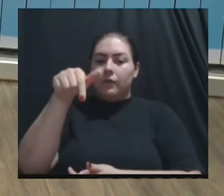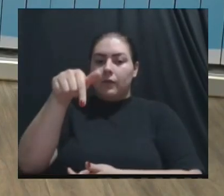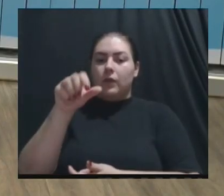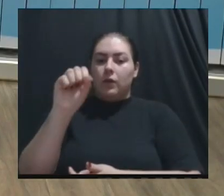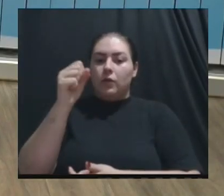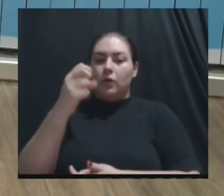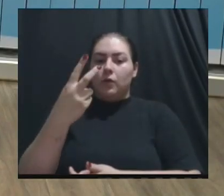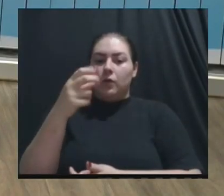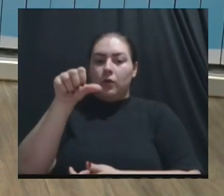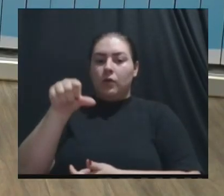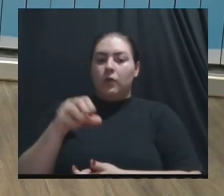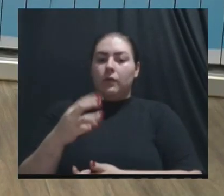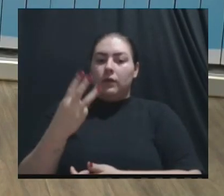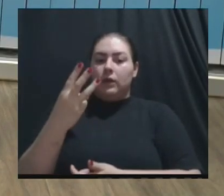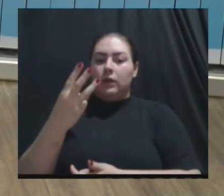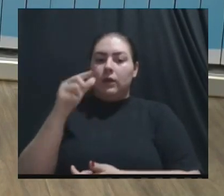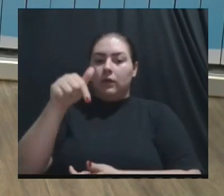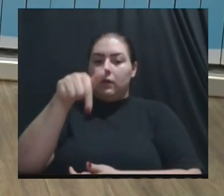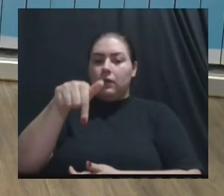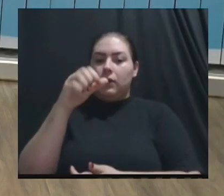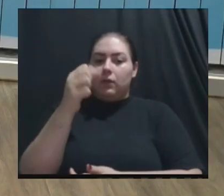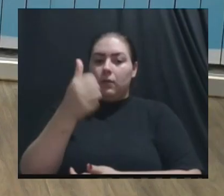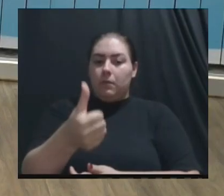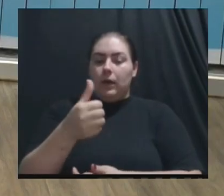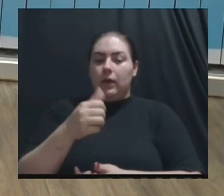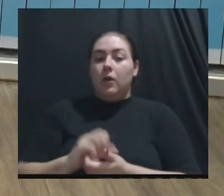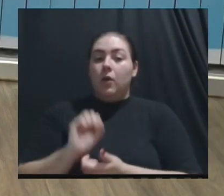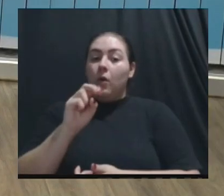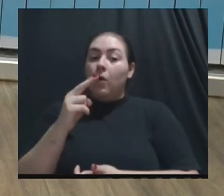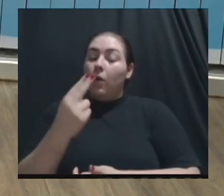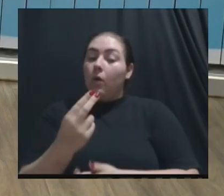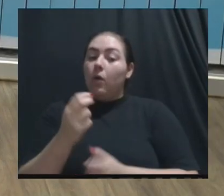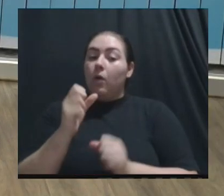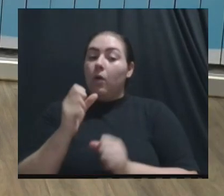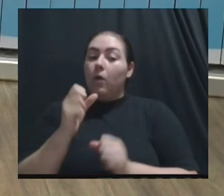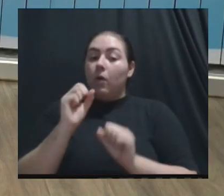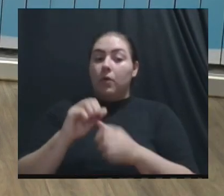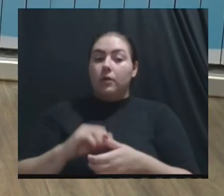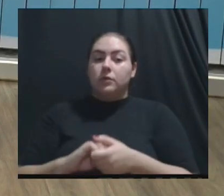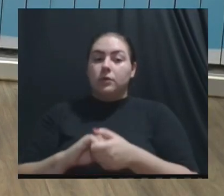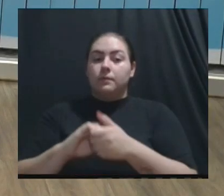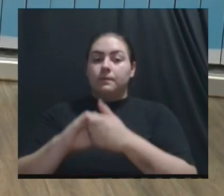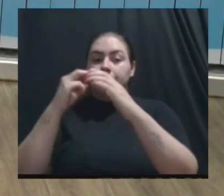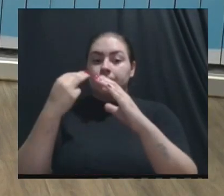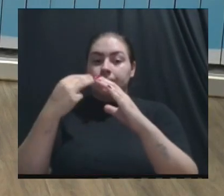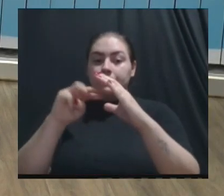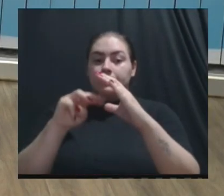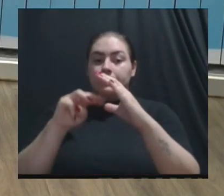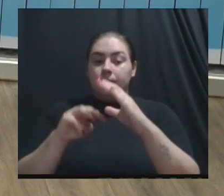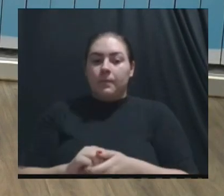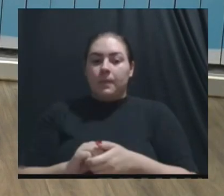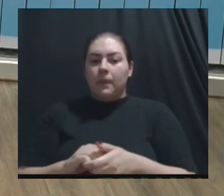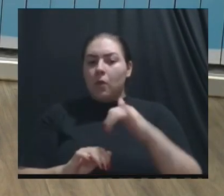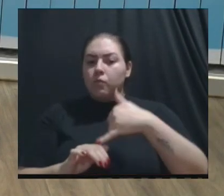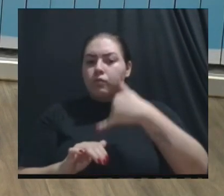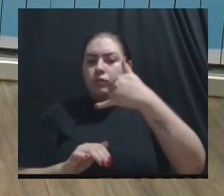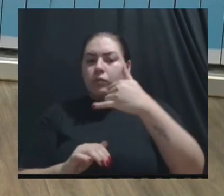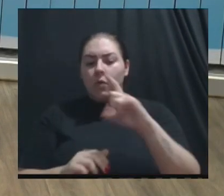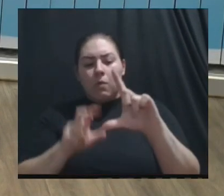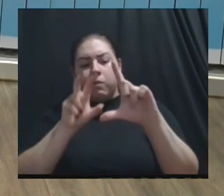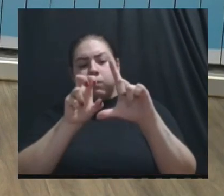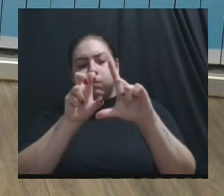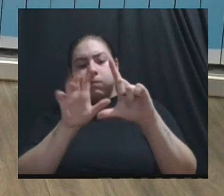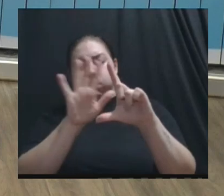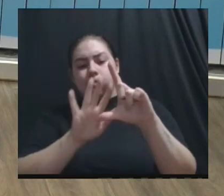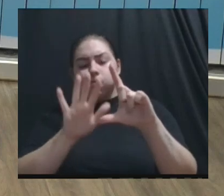978293776, ou você tem a opção de enviar esta mensagem apontando a câmera do seu celular para o QR Code. Já aparece uma mensagem